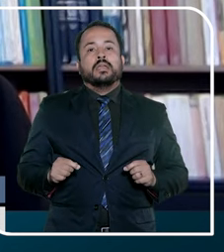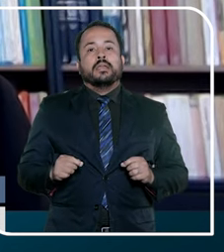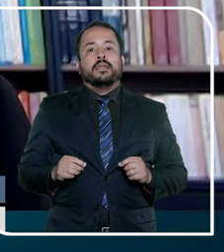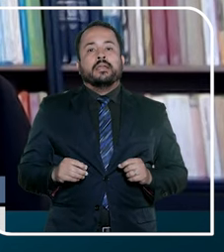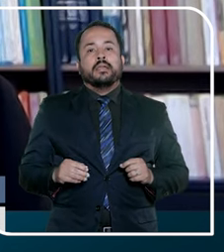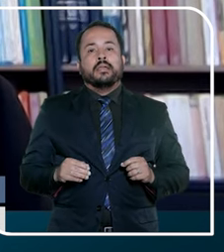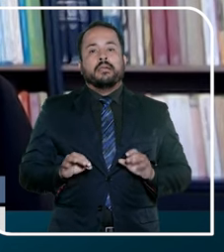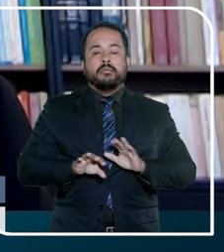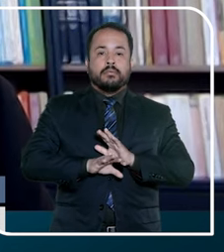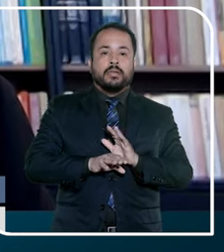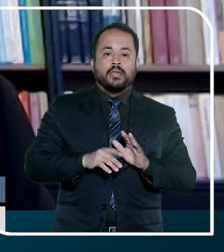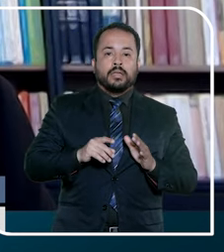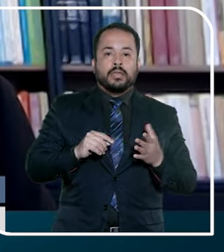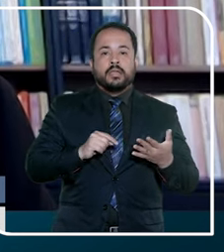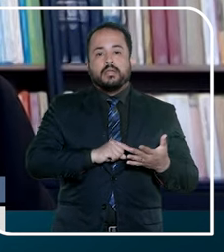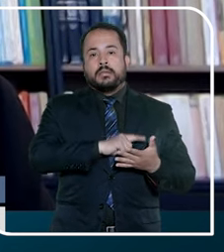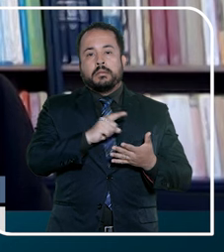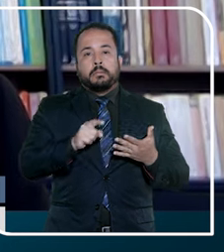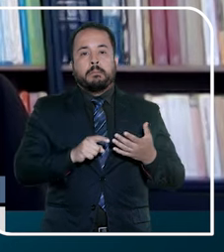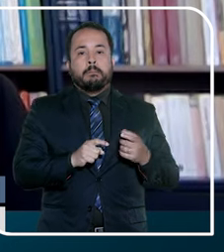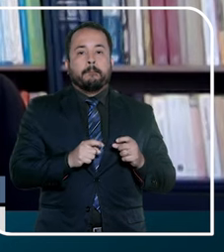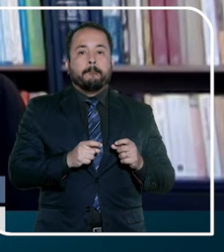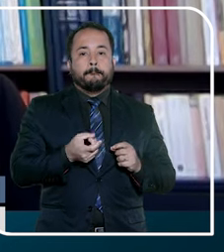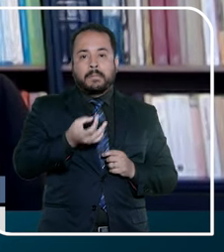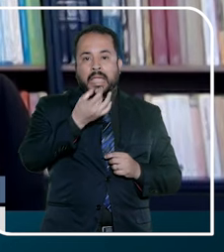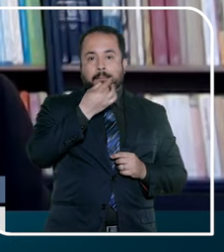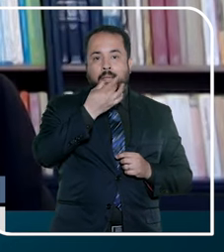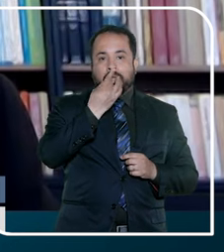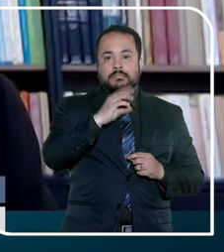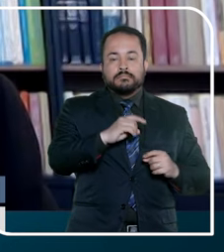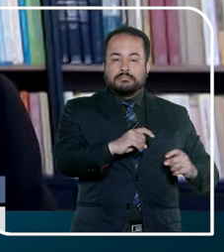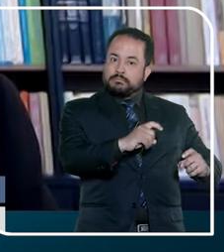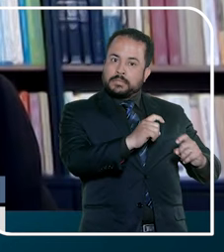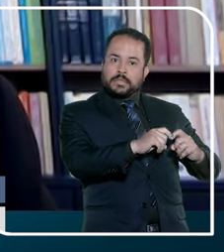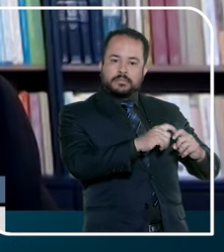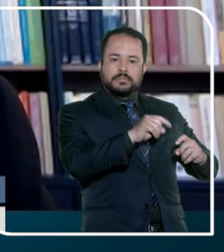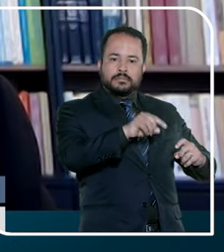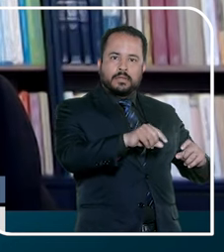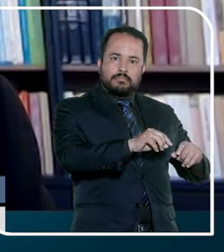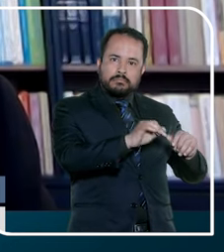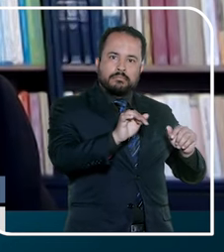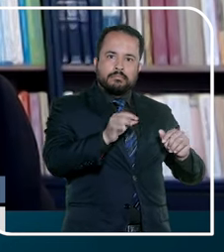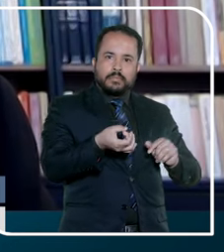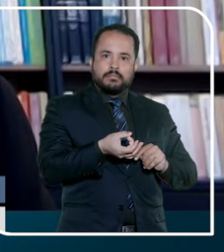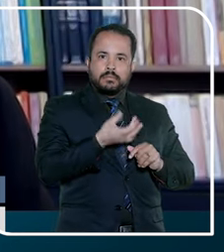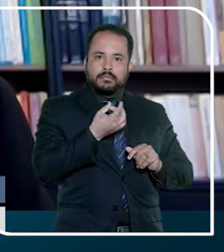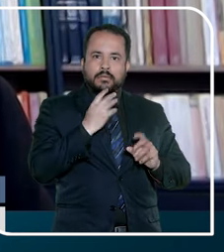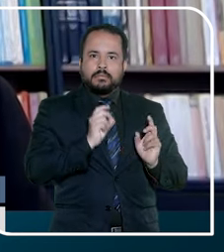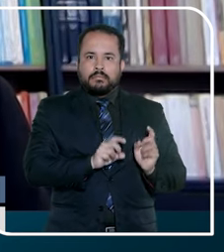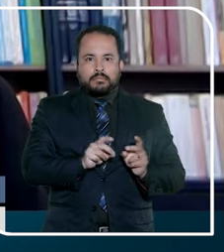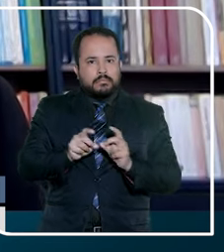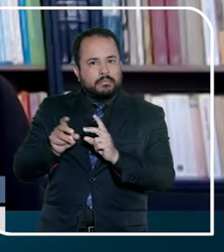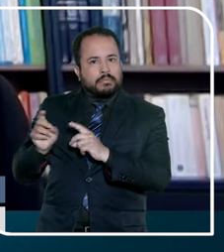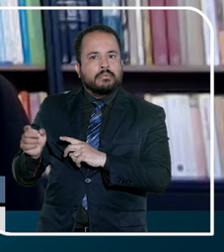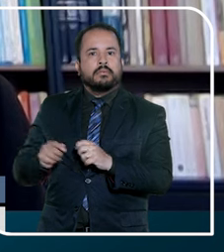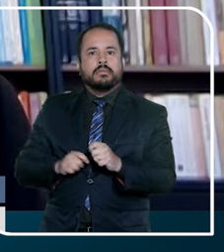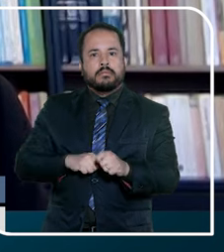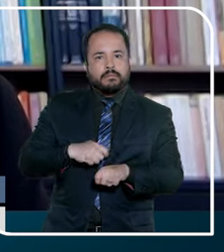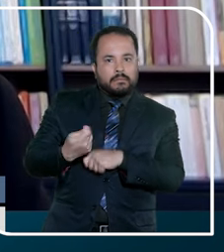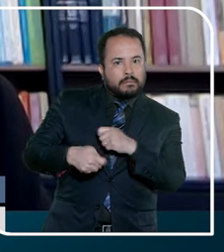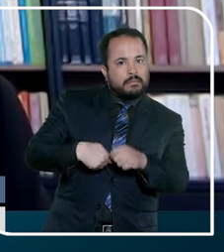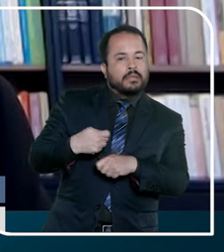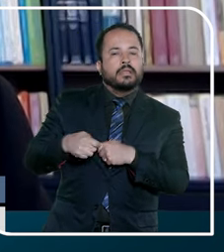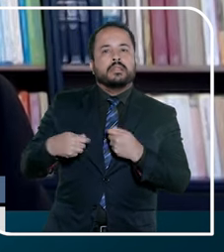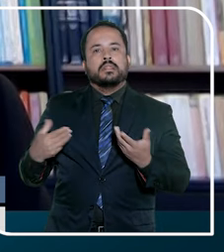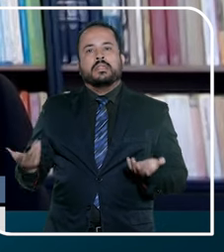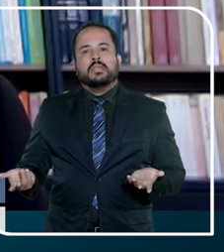medicamento eh é contrabandeado com finalidades comerciais em uma um